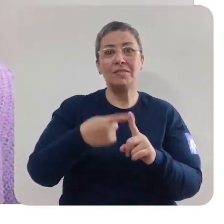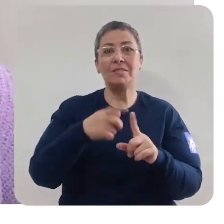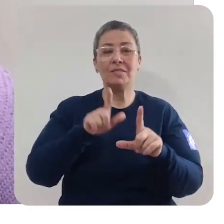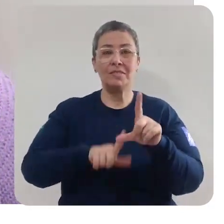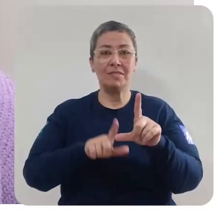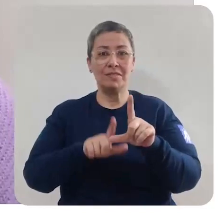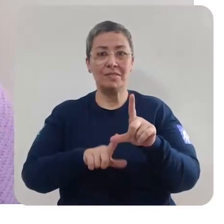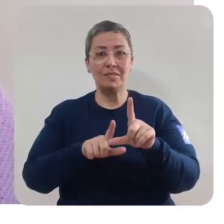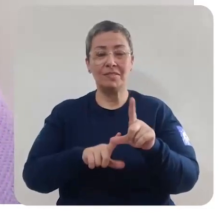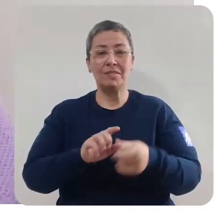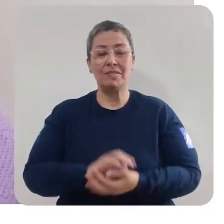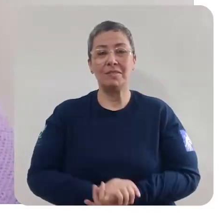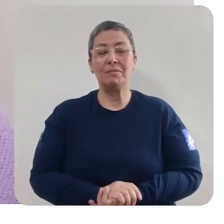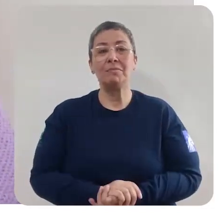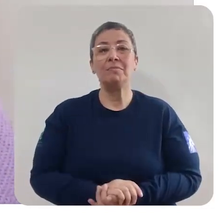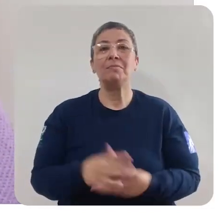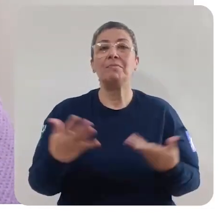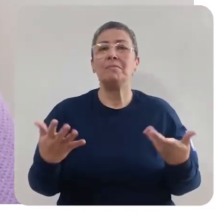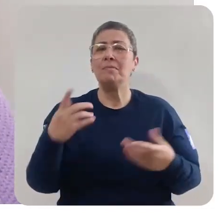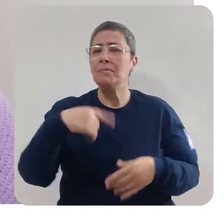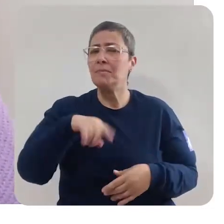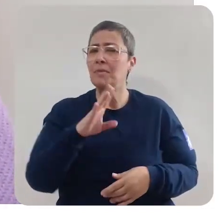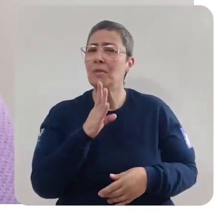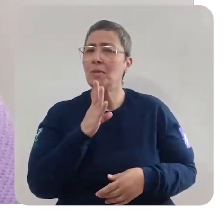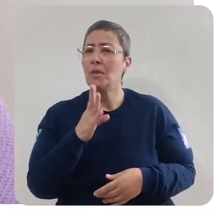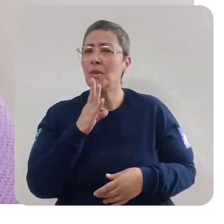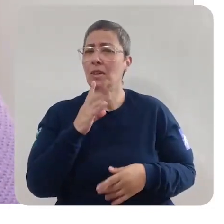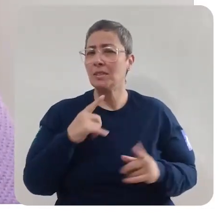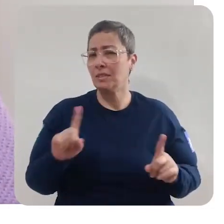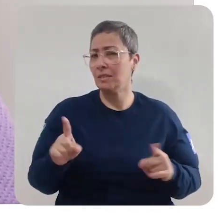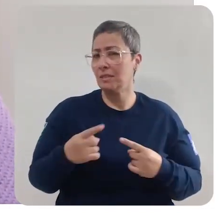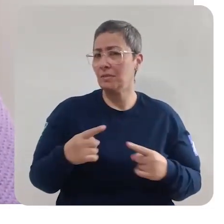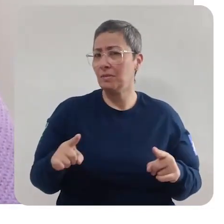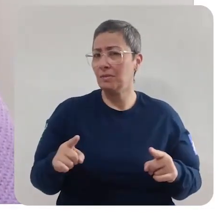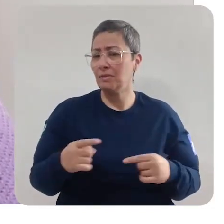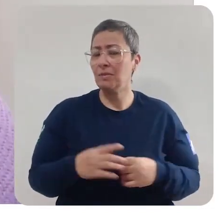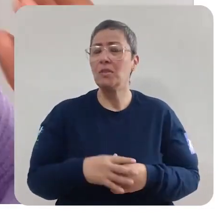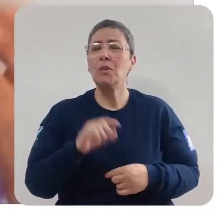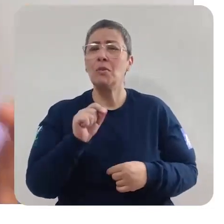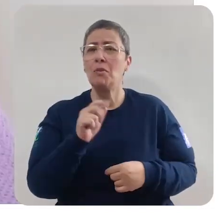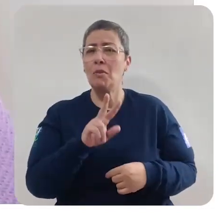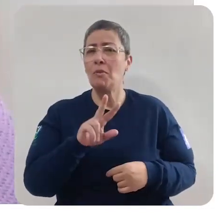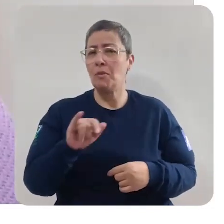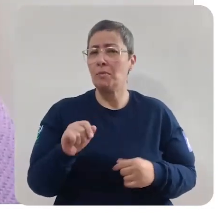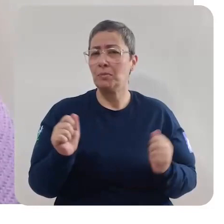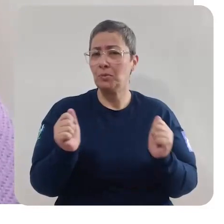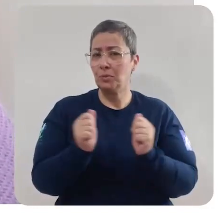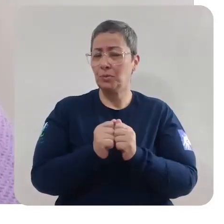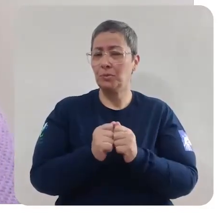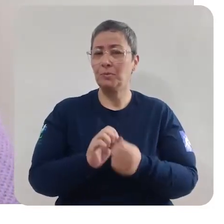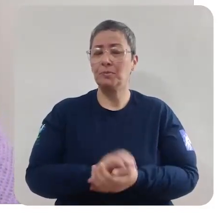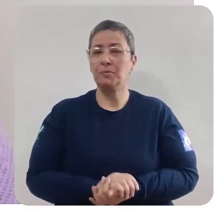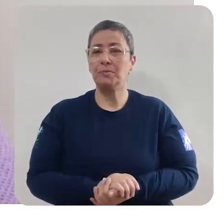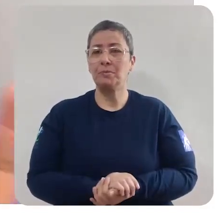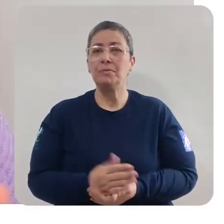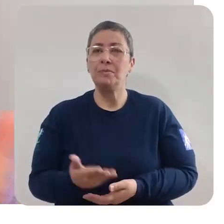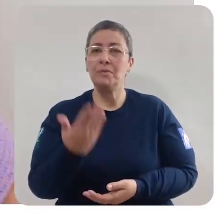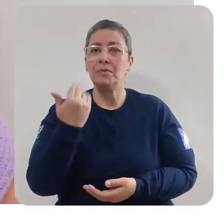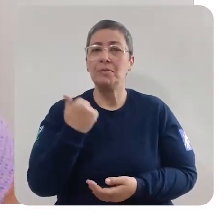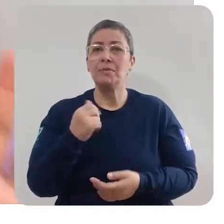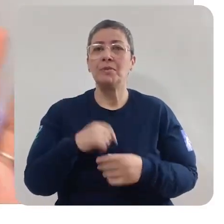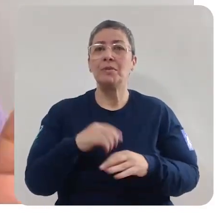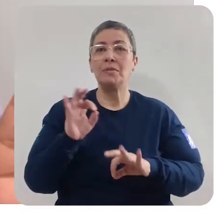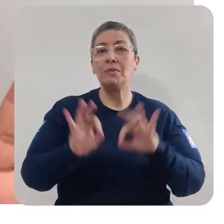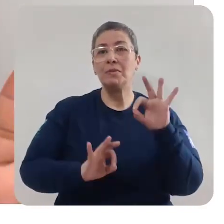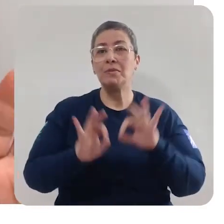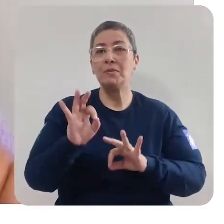programa Além das Letras. Você conhece essa cantiga? Então vamos cantar comigo? Então vamos lá,